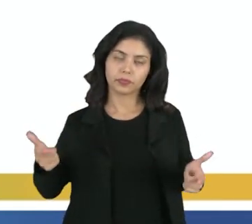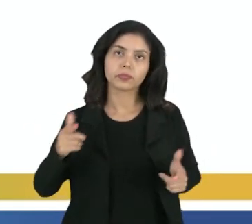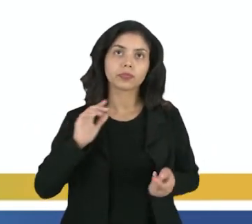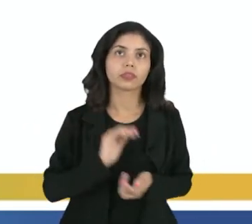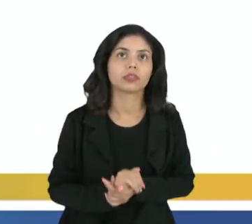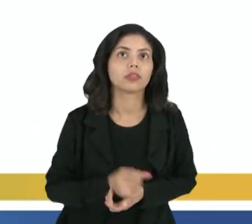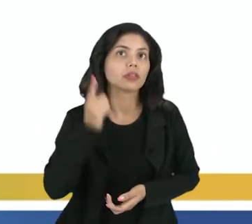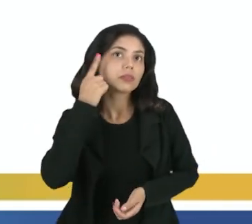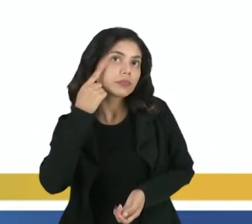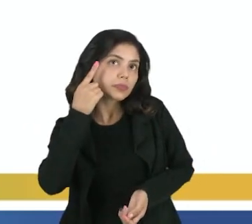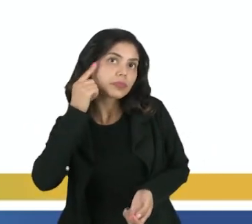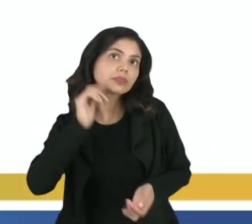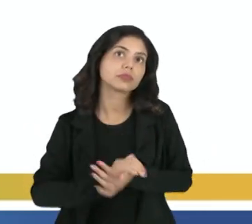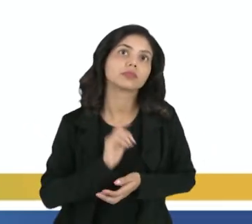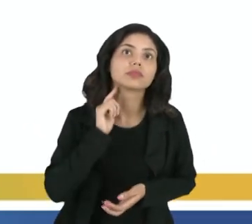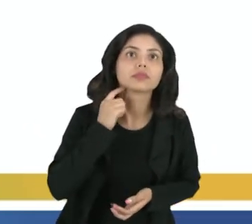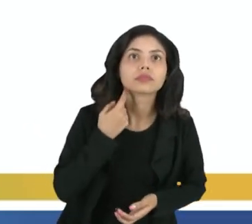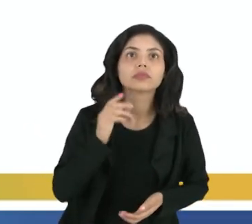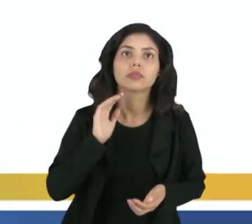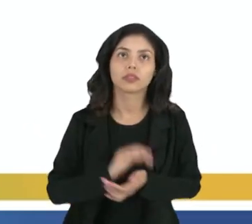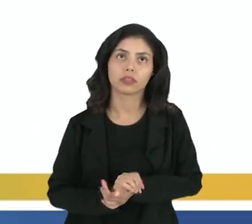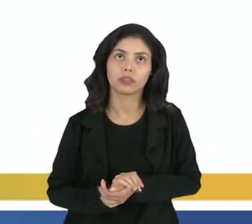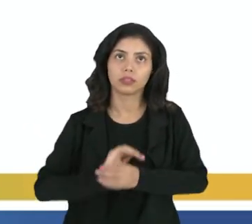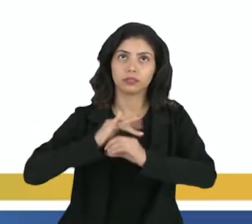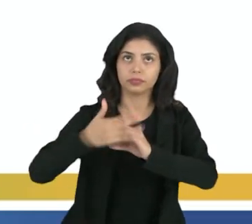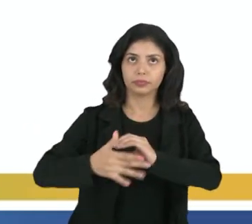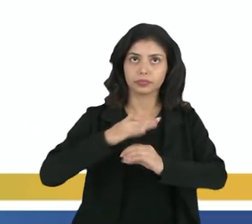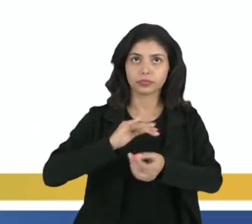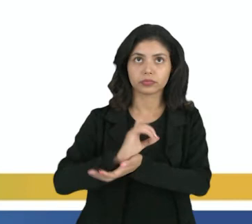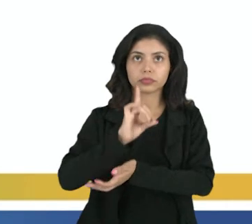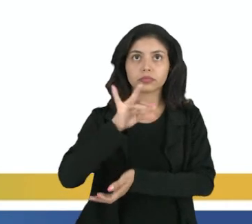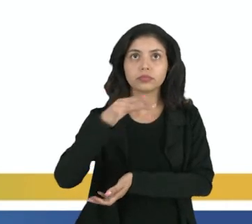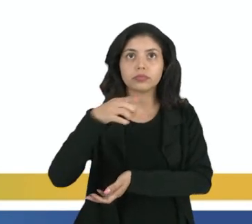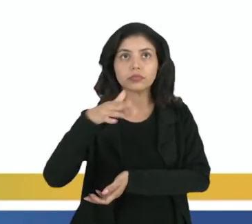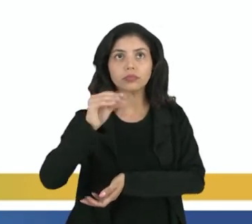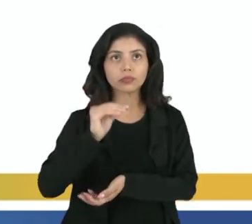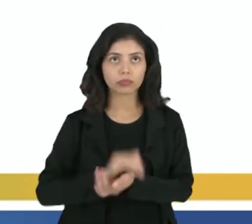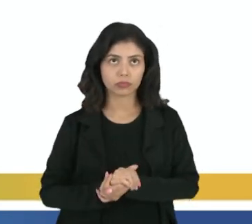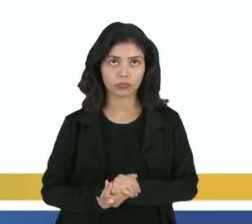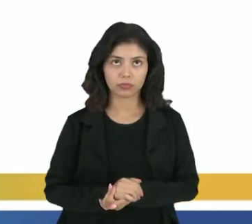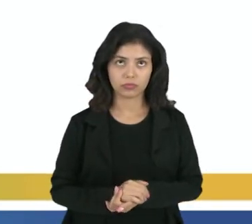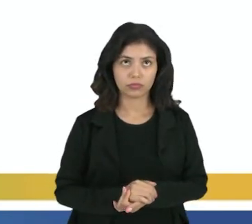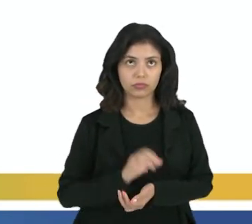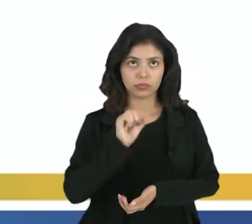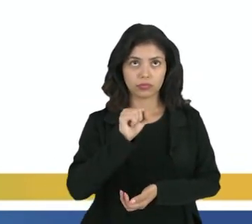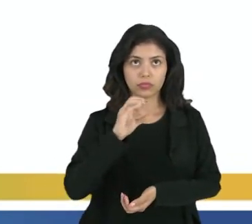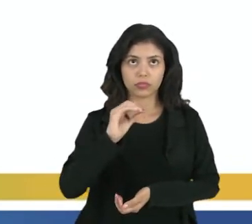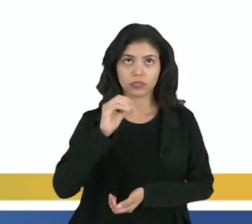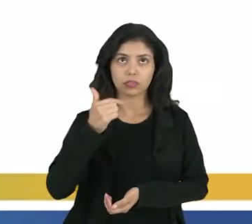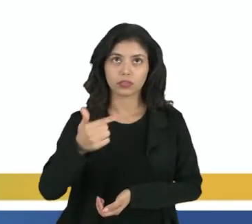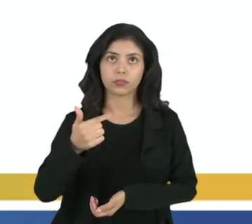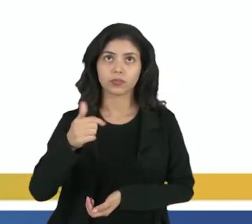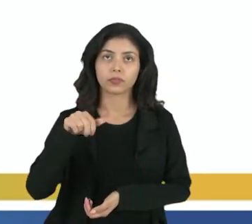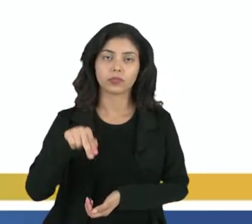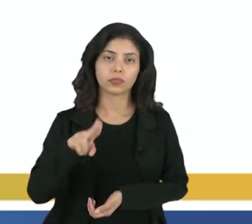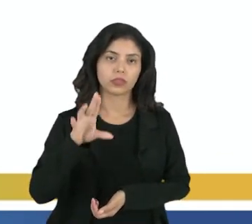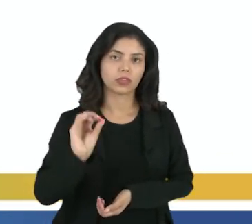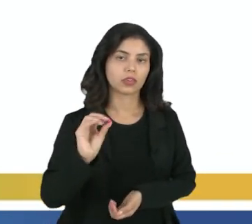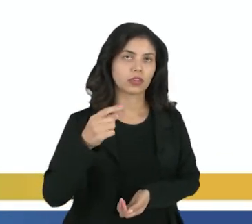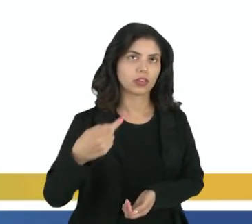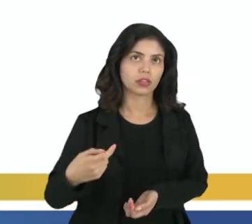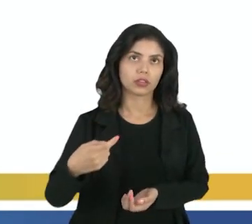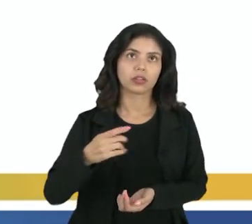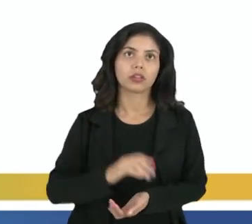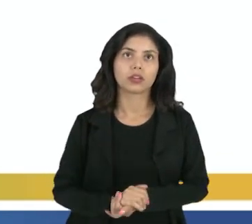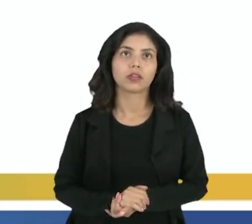com o aumento da concentração de certos poluentes atmosféricos, como o dióxido de enxofre, o óxido